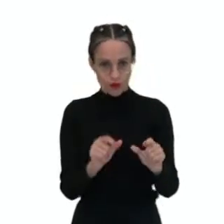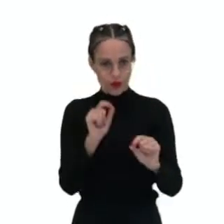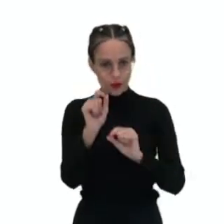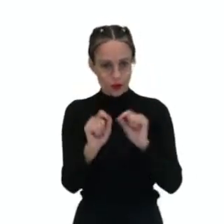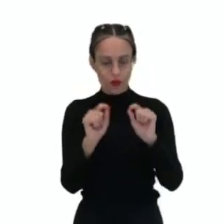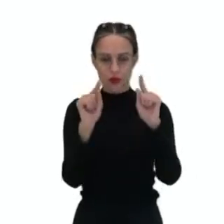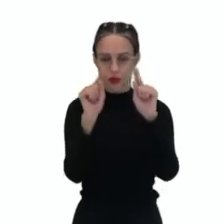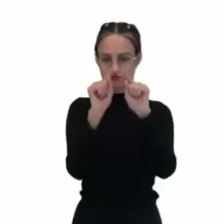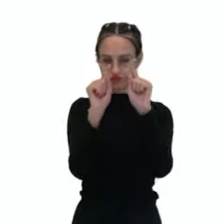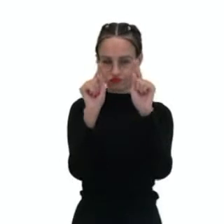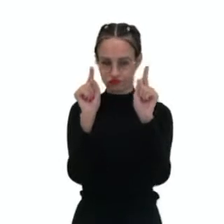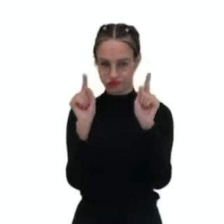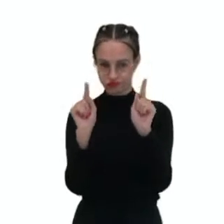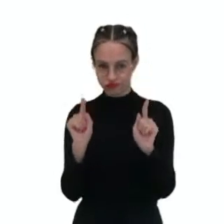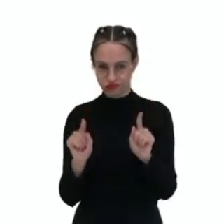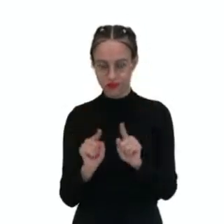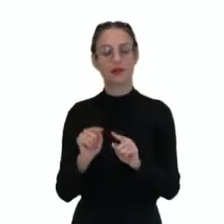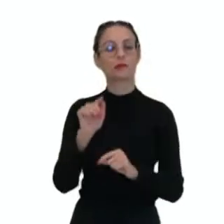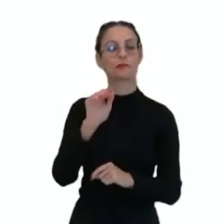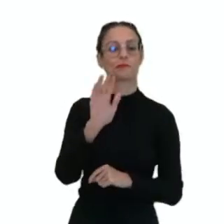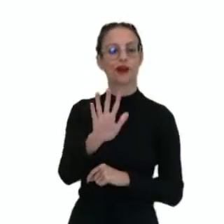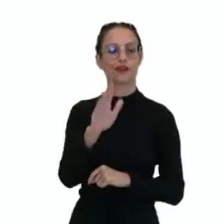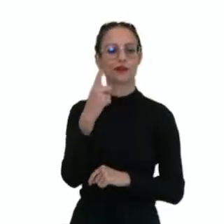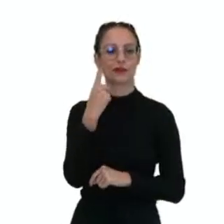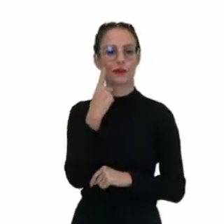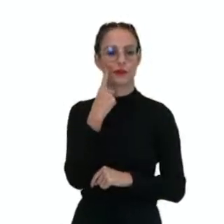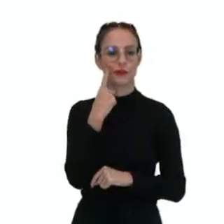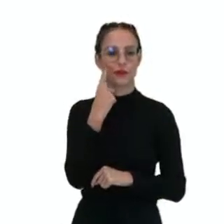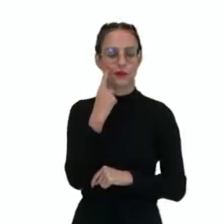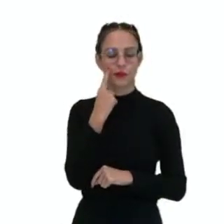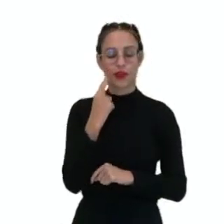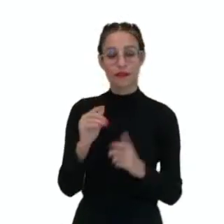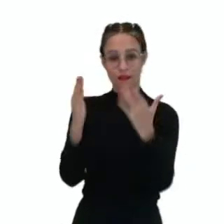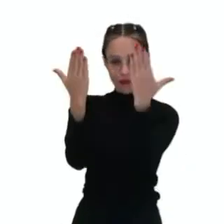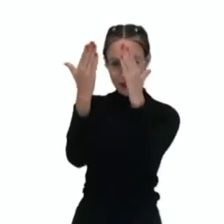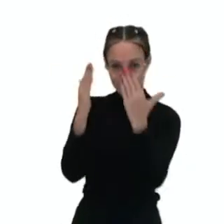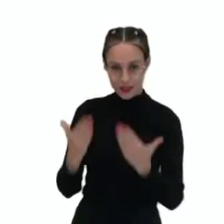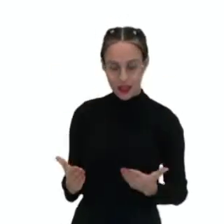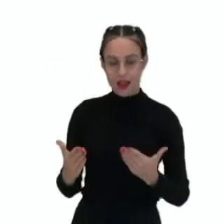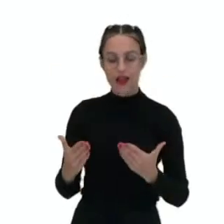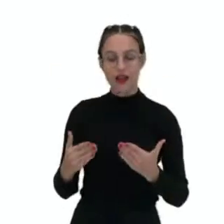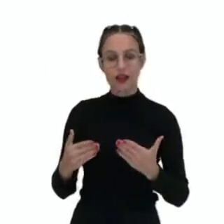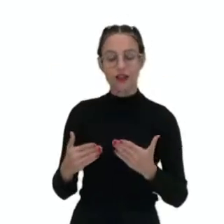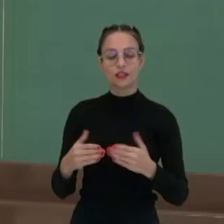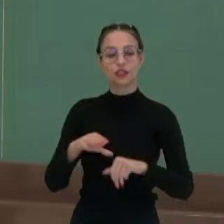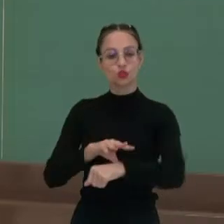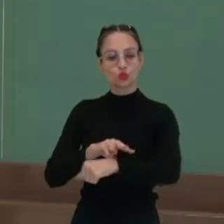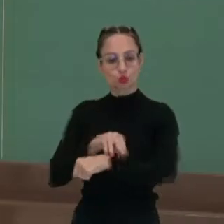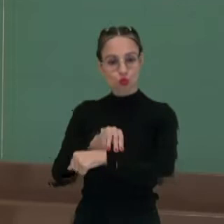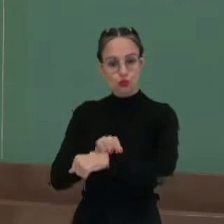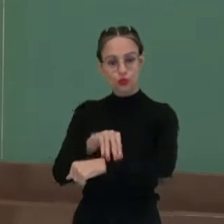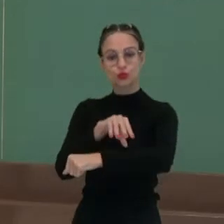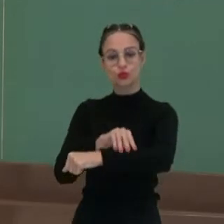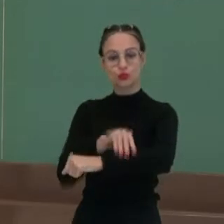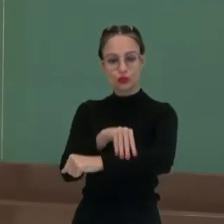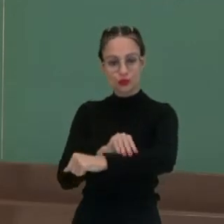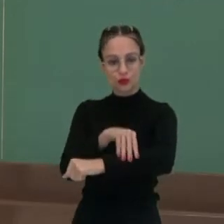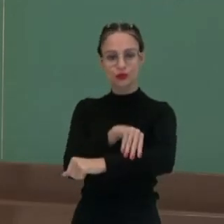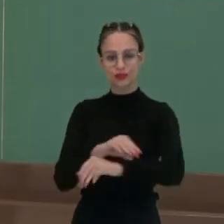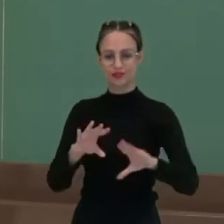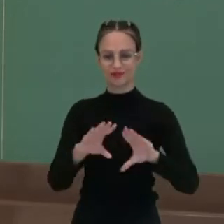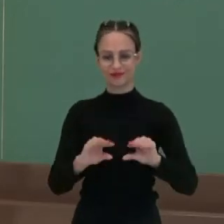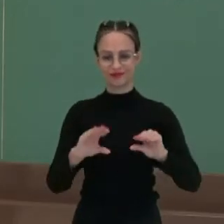quanto arredondada, mas aqui, quando a gente já traz a análise do tecido muscular, a gente já